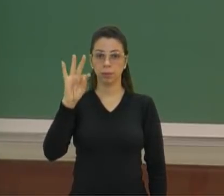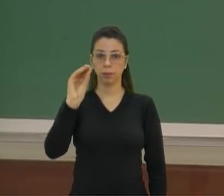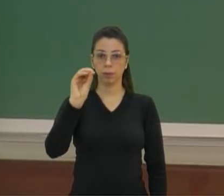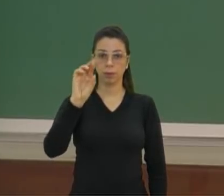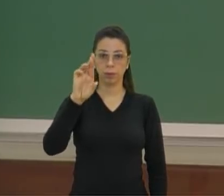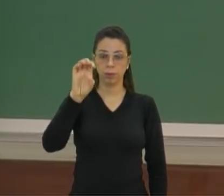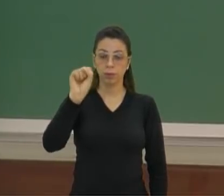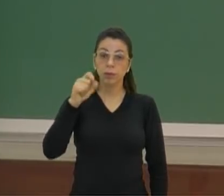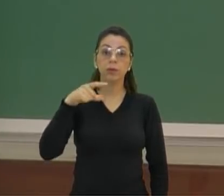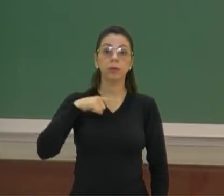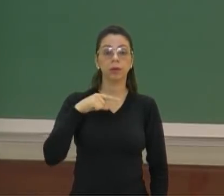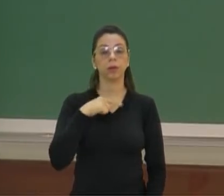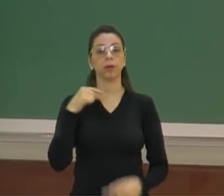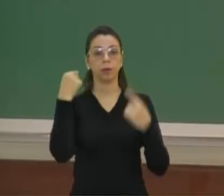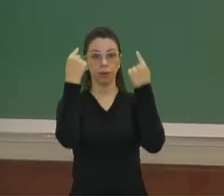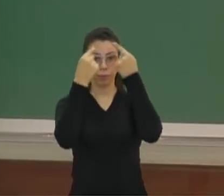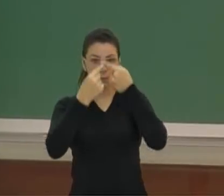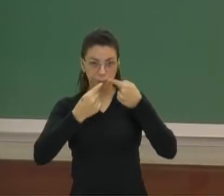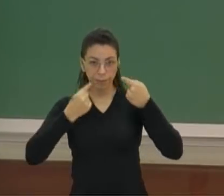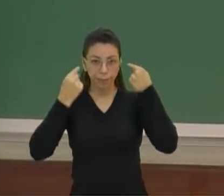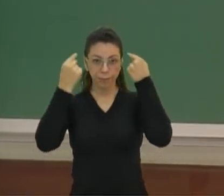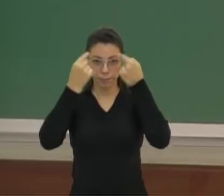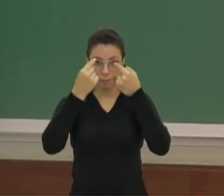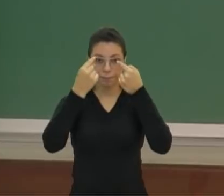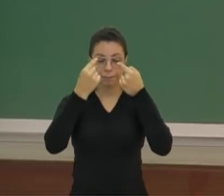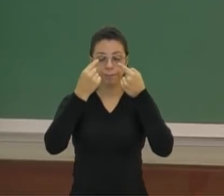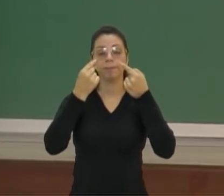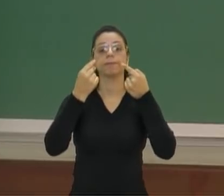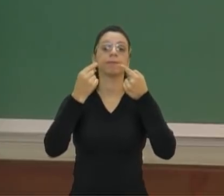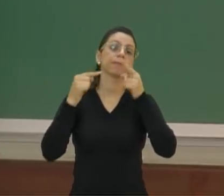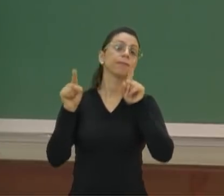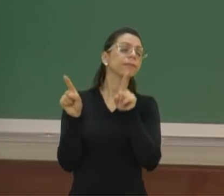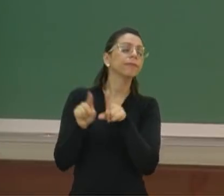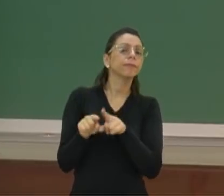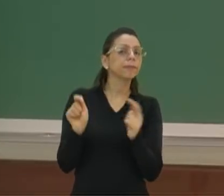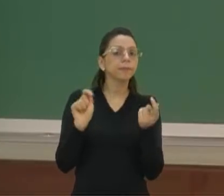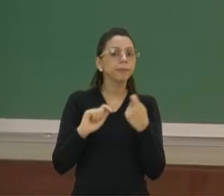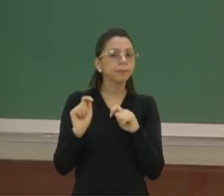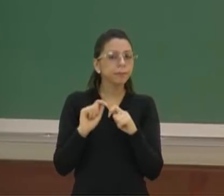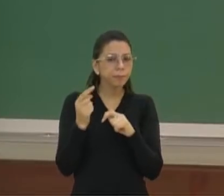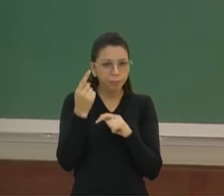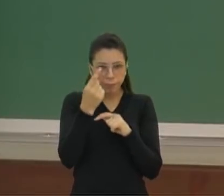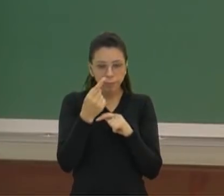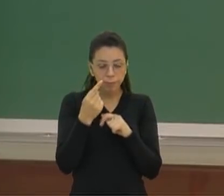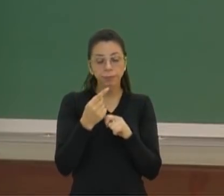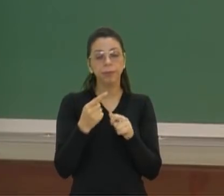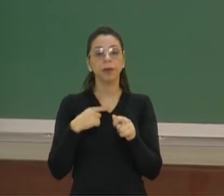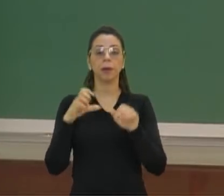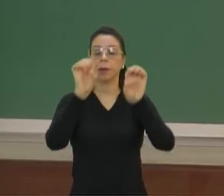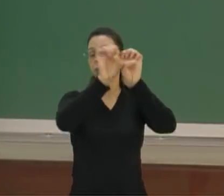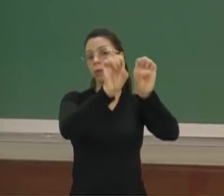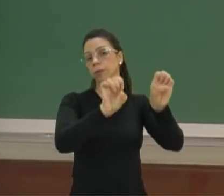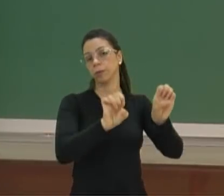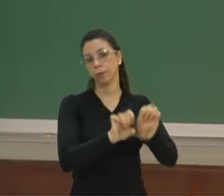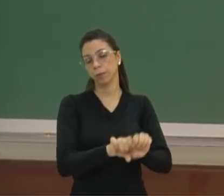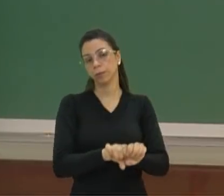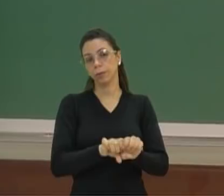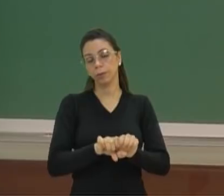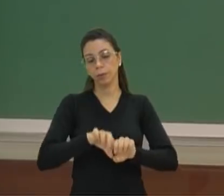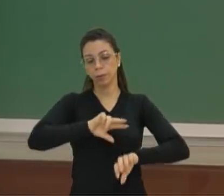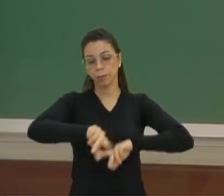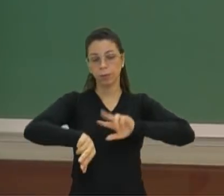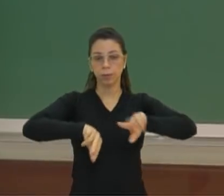sentidos. O órgão responsável é o olho. E o que nós temos no olho? Várias estruturas. Nós falamos